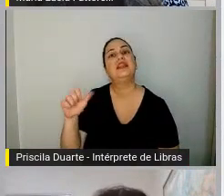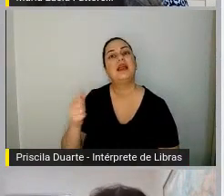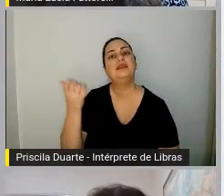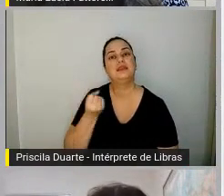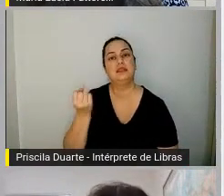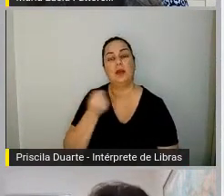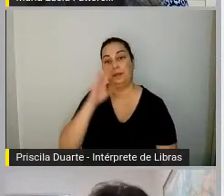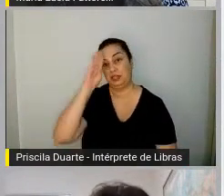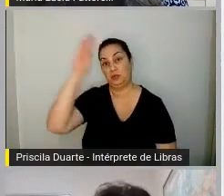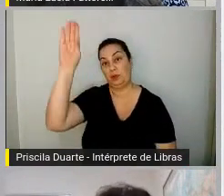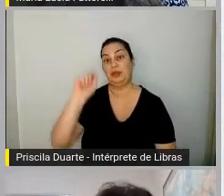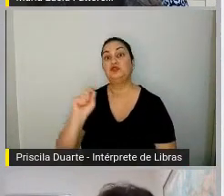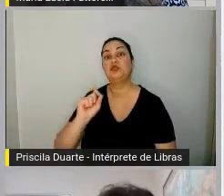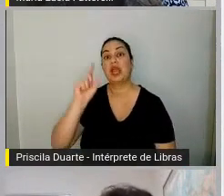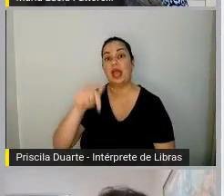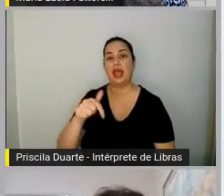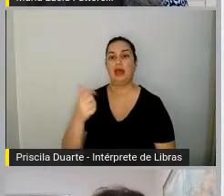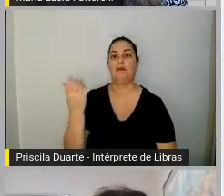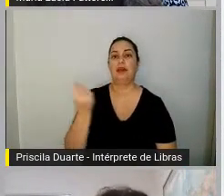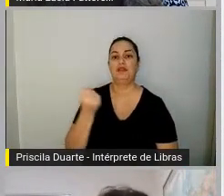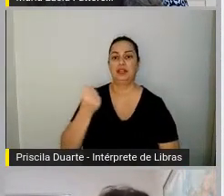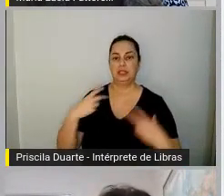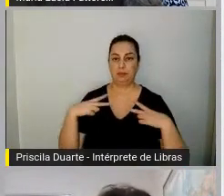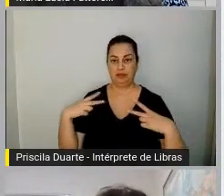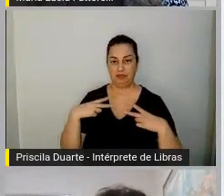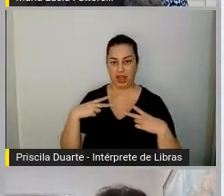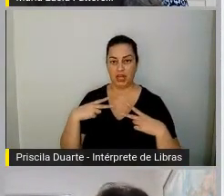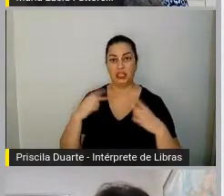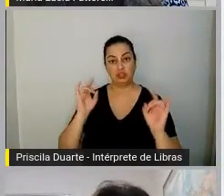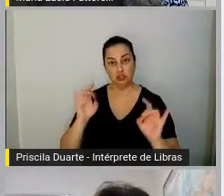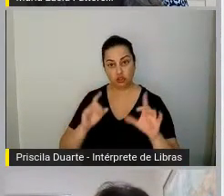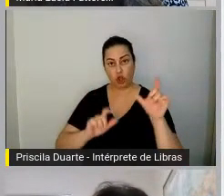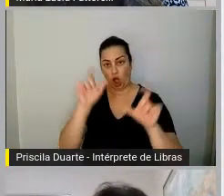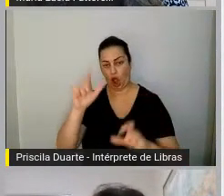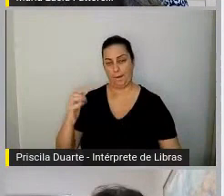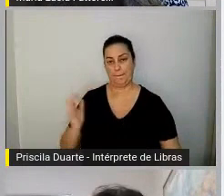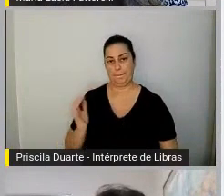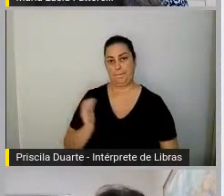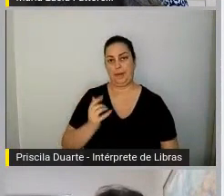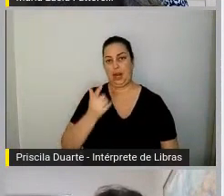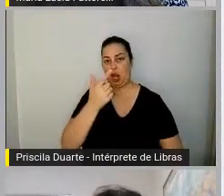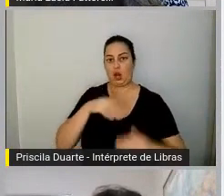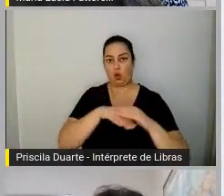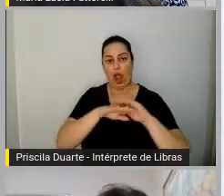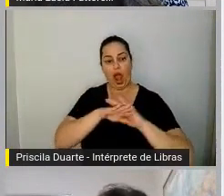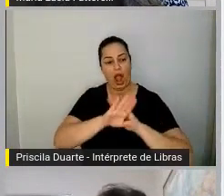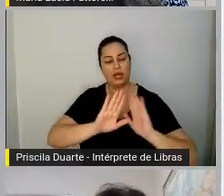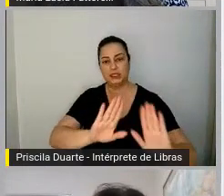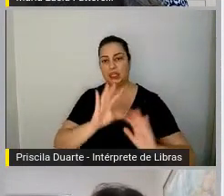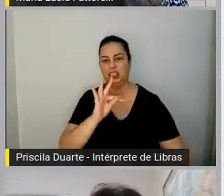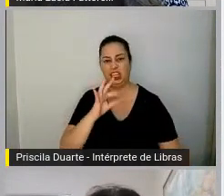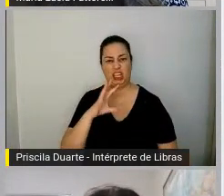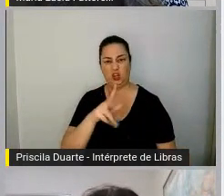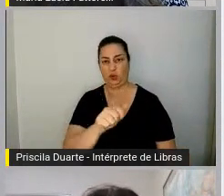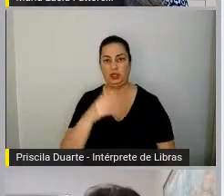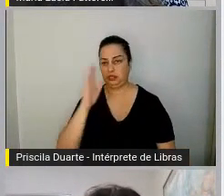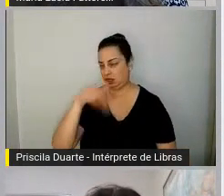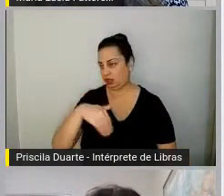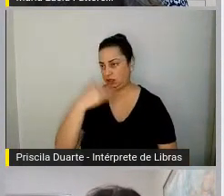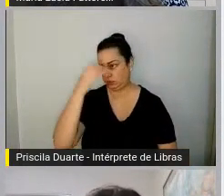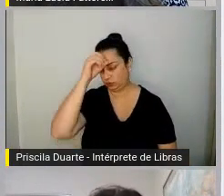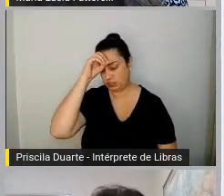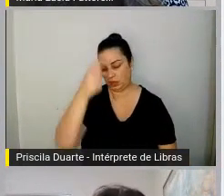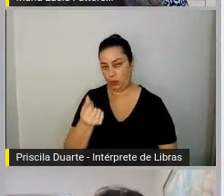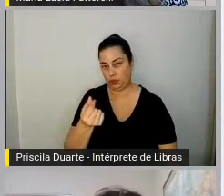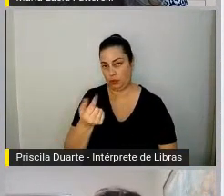privada dos ricos, né? Que inclusive colocam bilhões, né, lá, a gente não sabe quanto é, né? E se